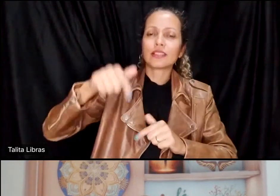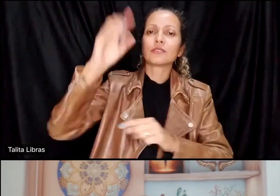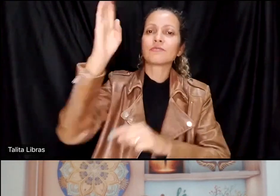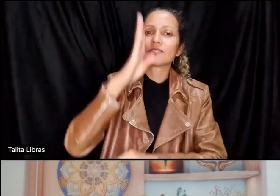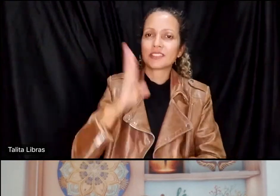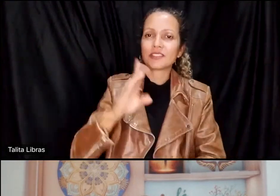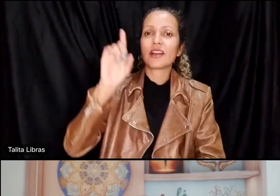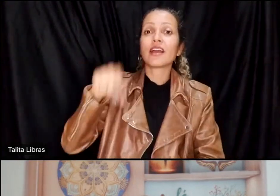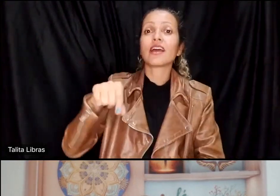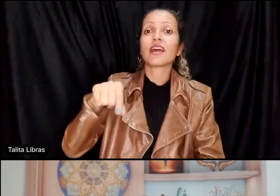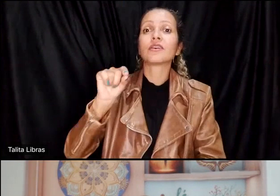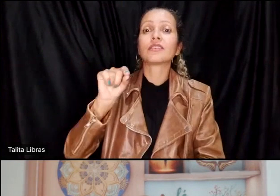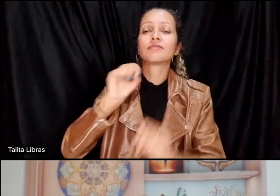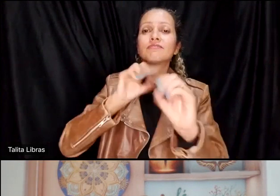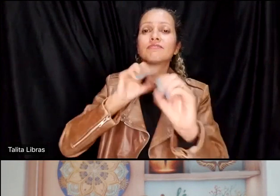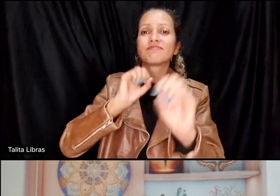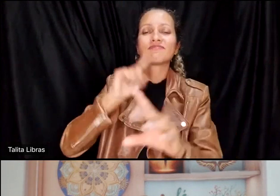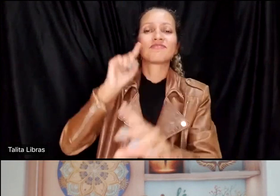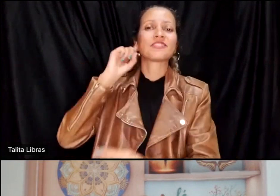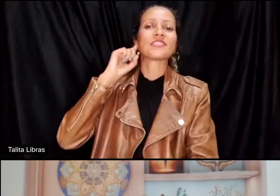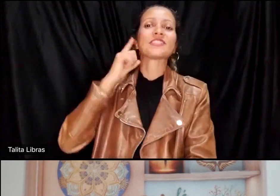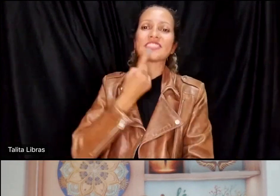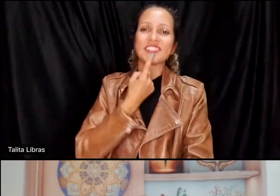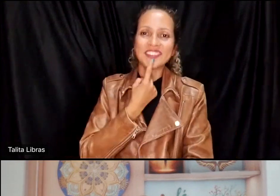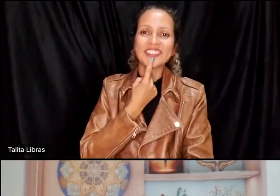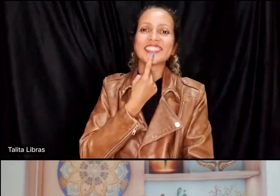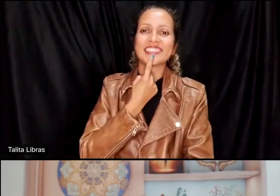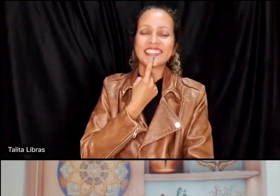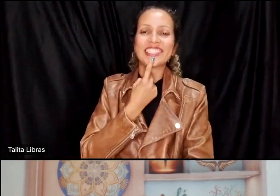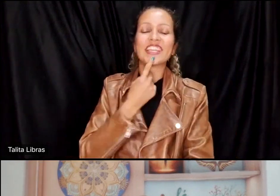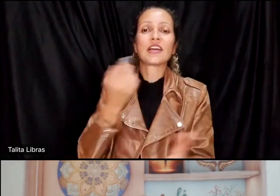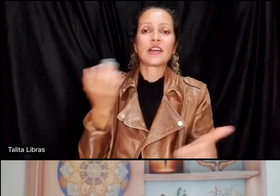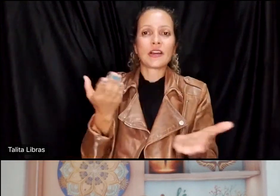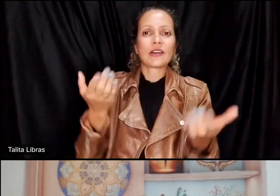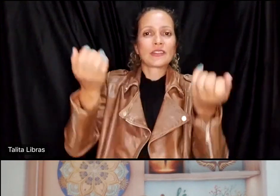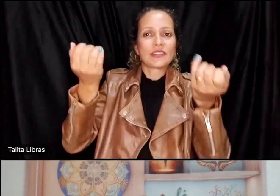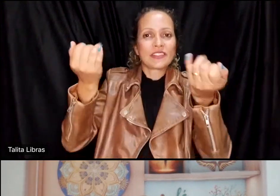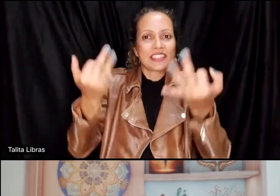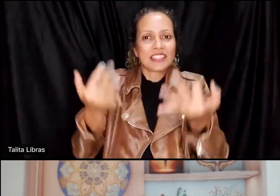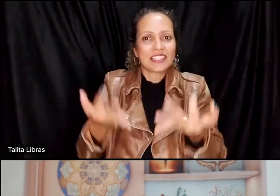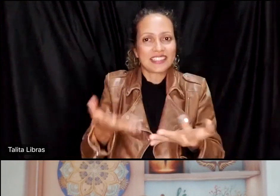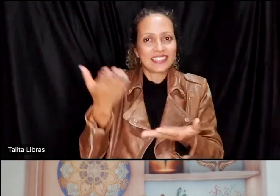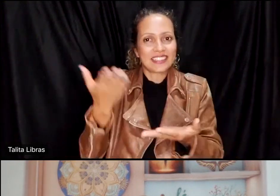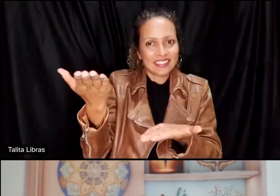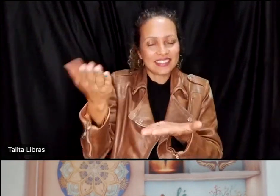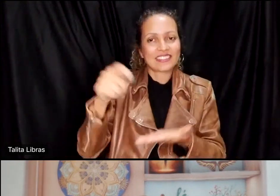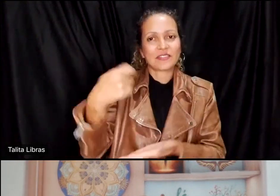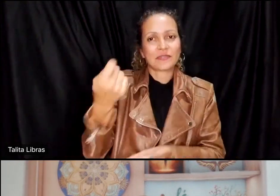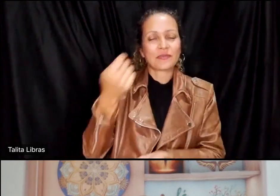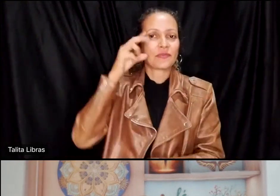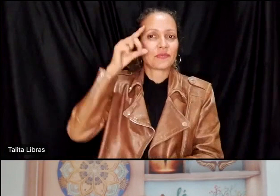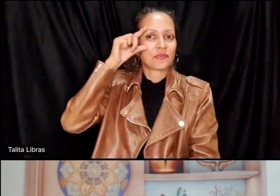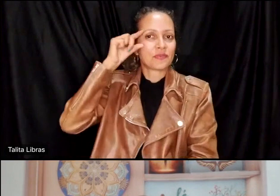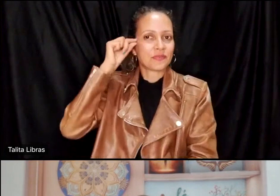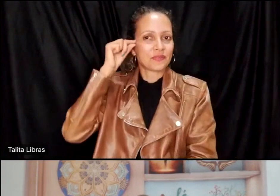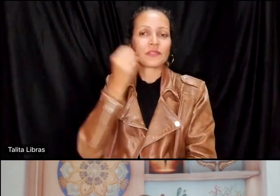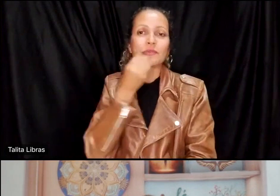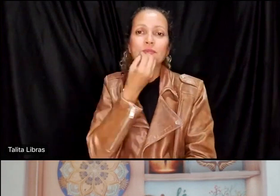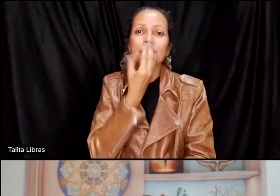Eu vou deixar aqui para que a Miriam descreva melhor o seu trabalho. Boa noite, Miriam.